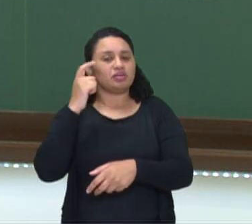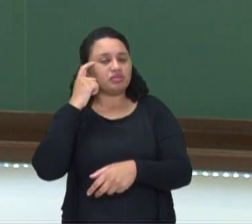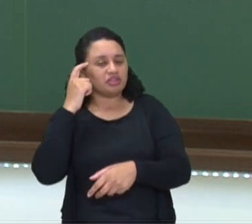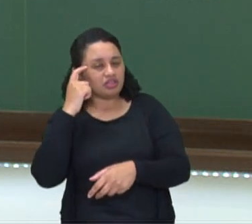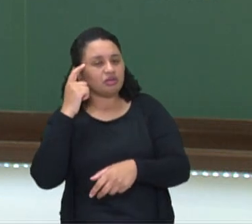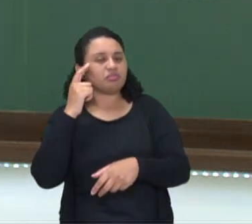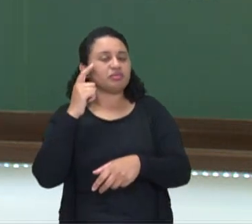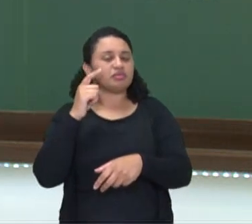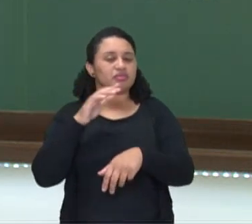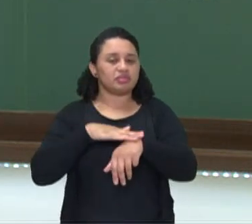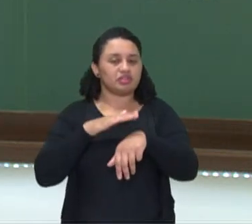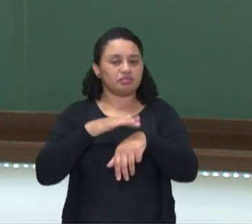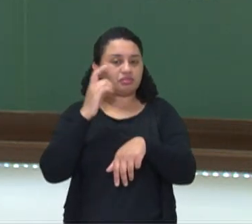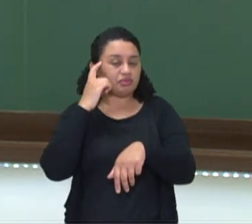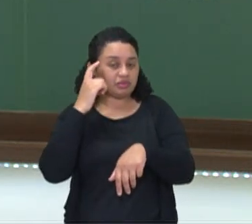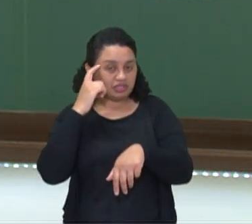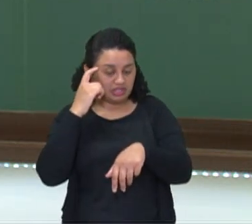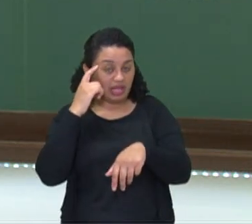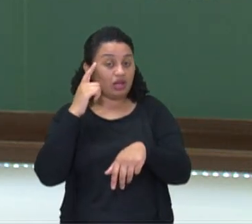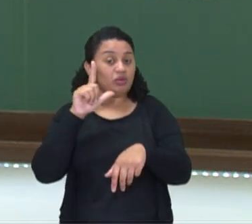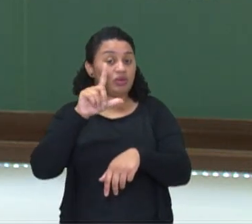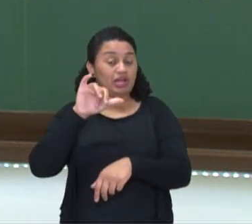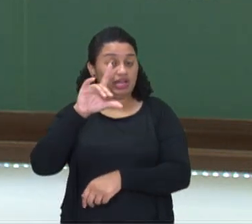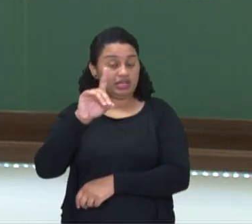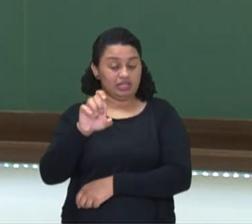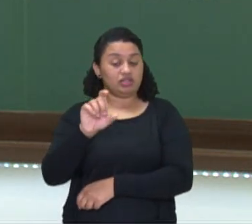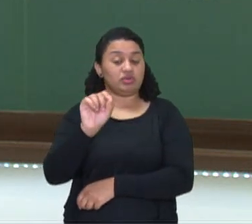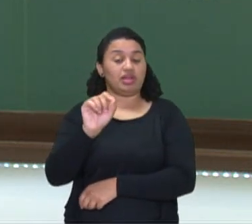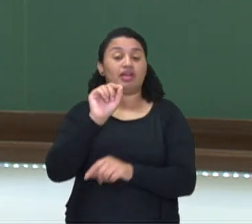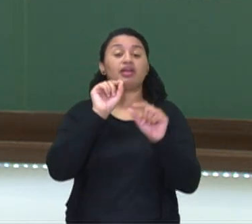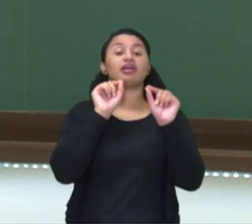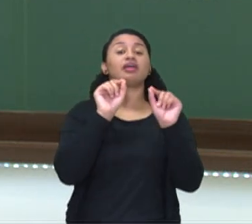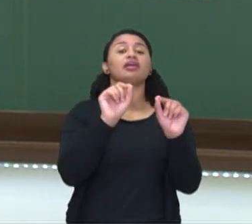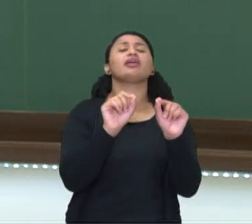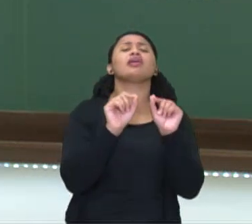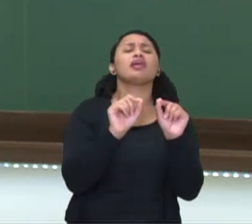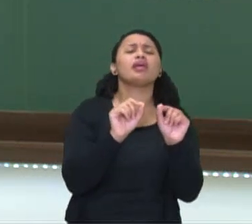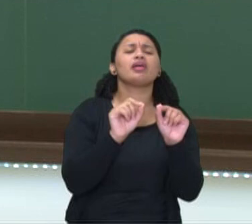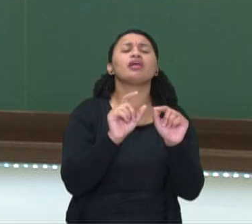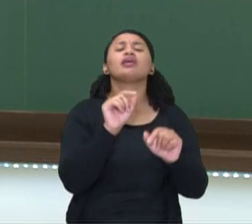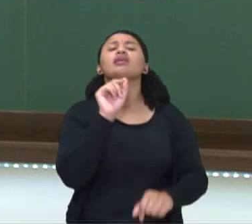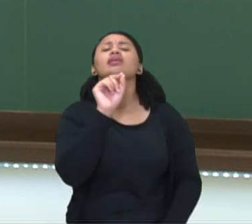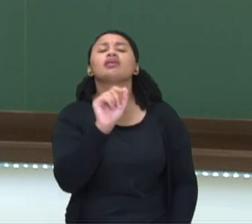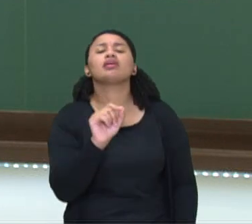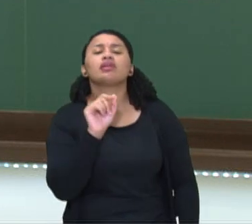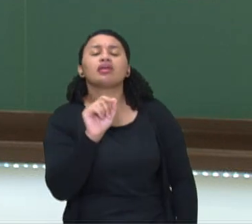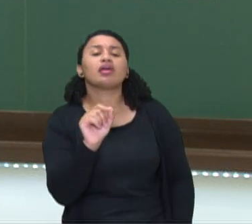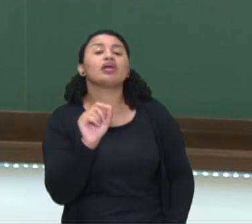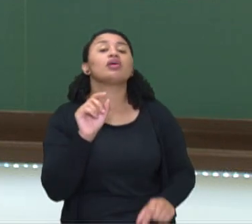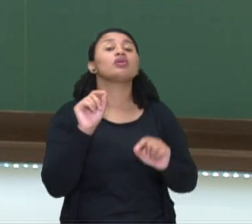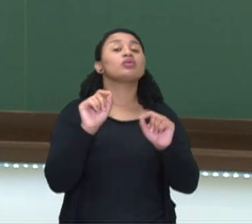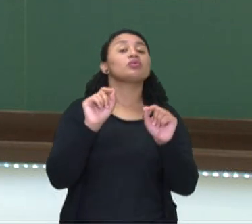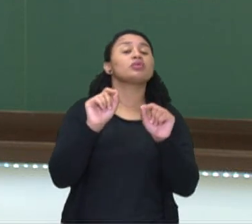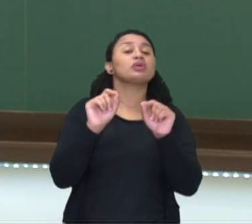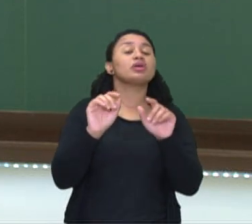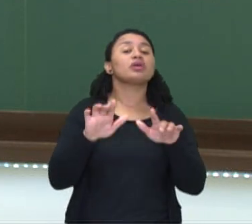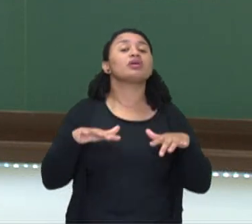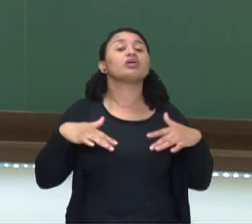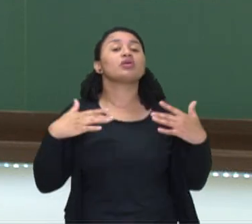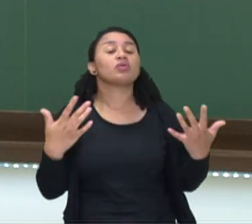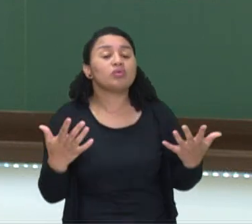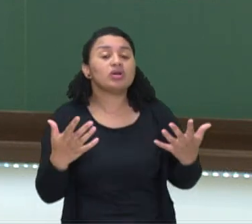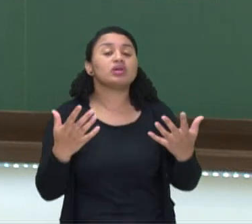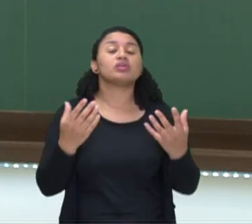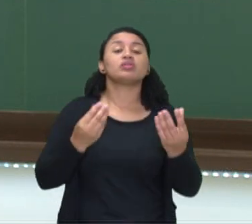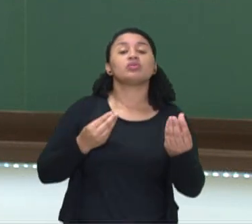fato aqui. Lembrando que você deve colocar no seu lead quem, o que, quando, como e por que se dá esse